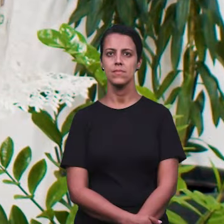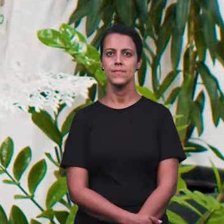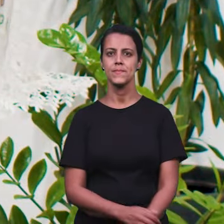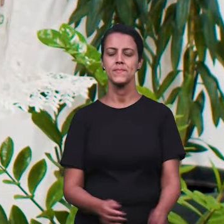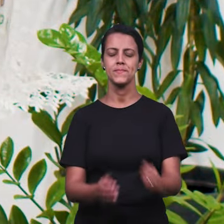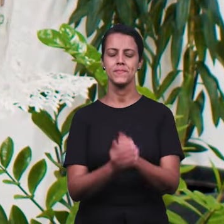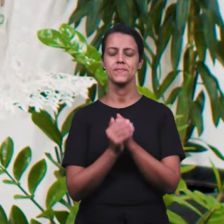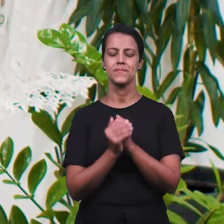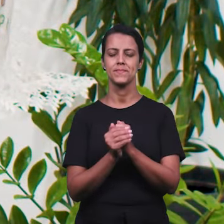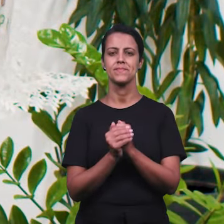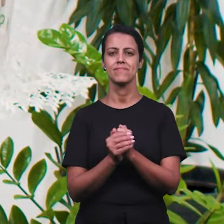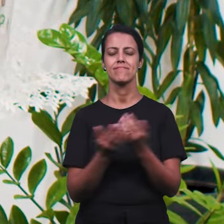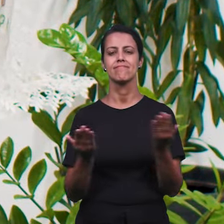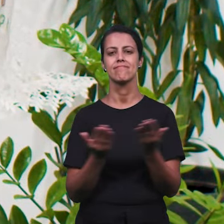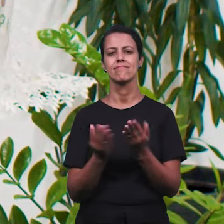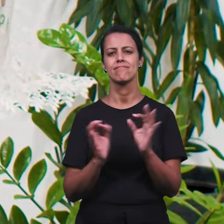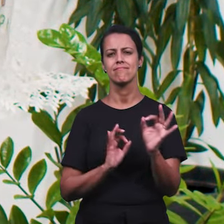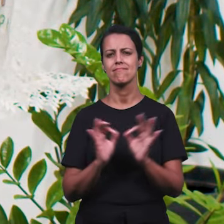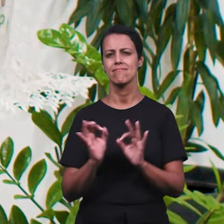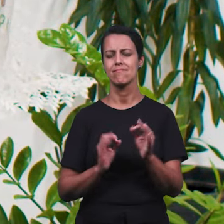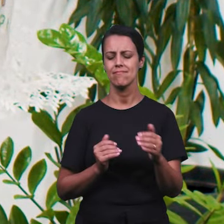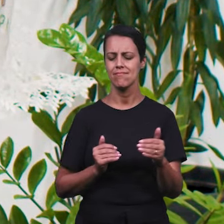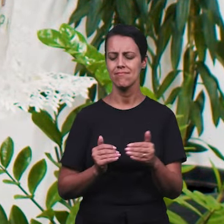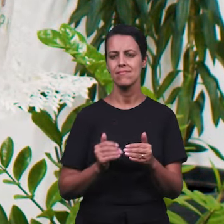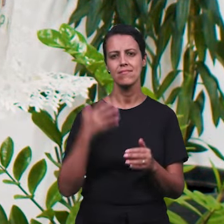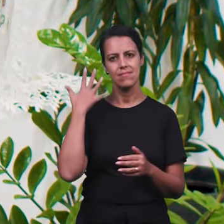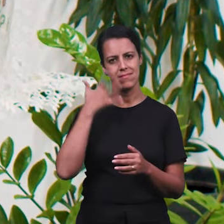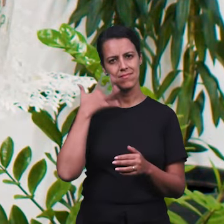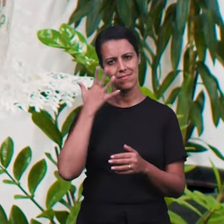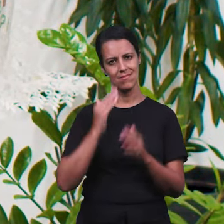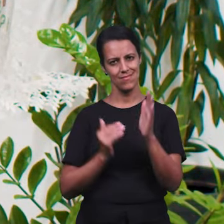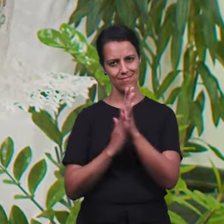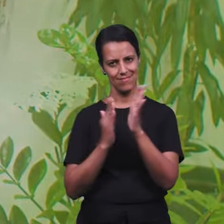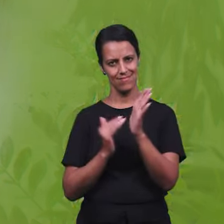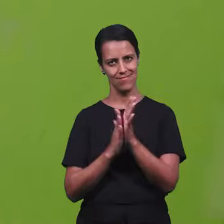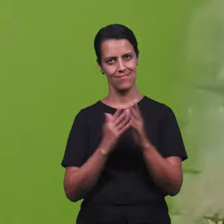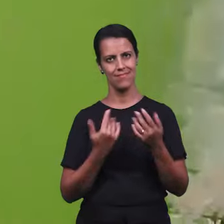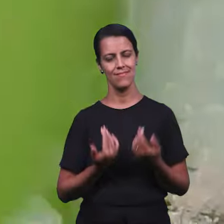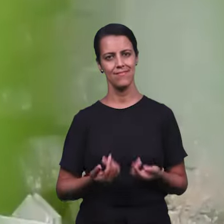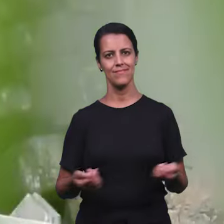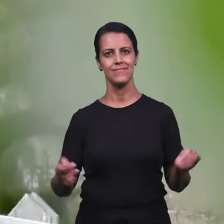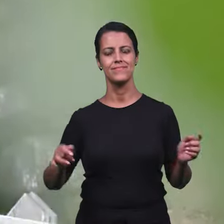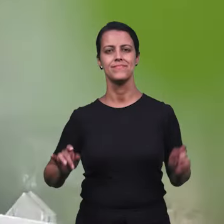Amém nos preparando para a palavra vamos uar um louvor ao